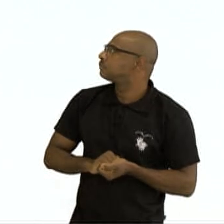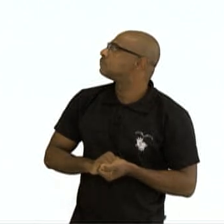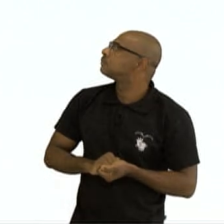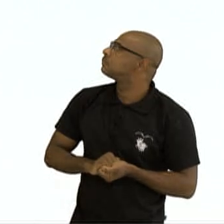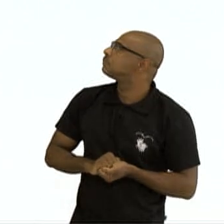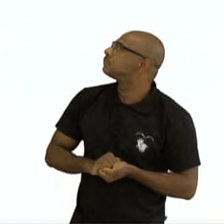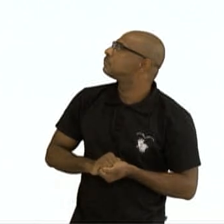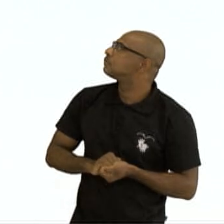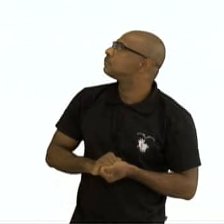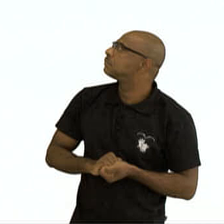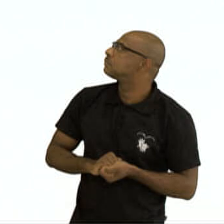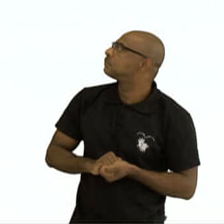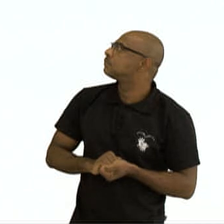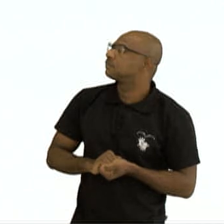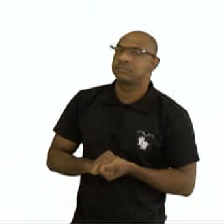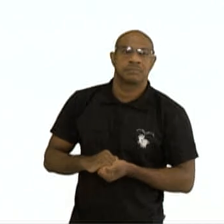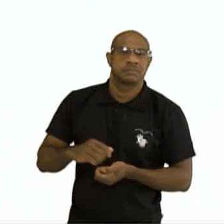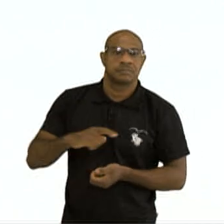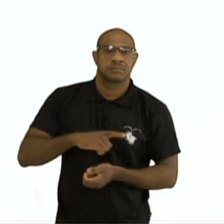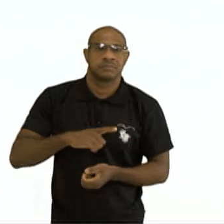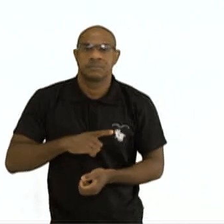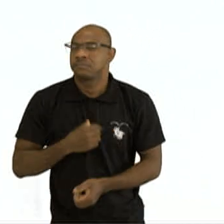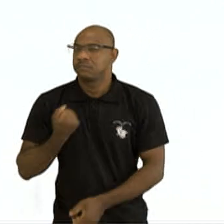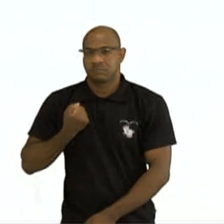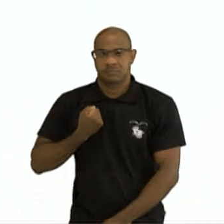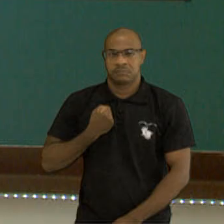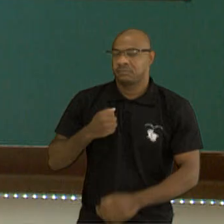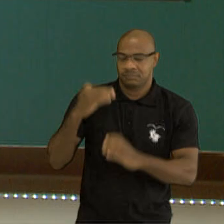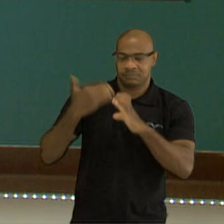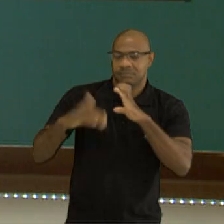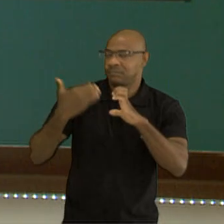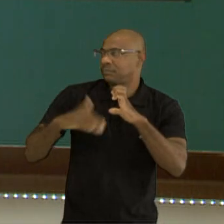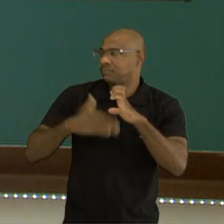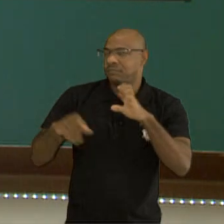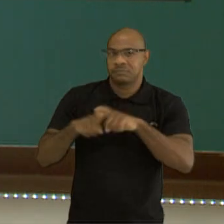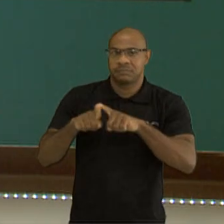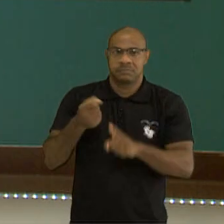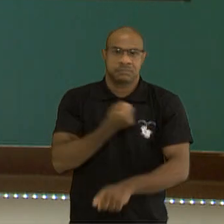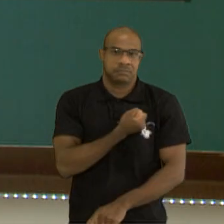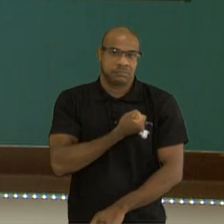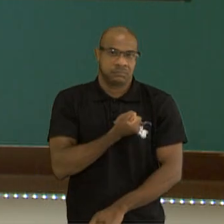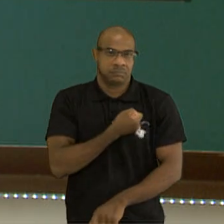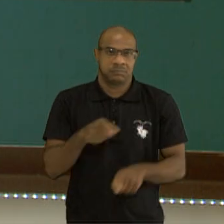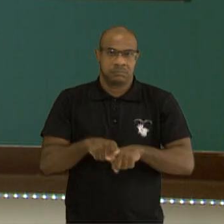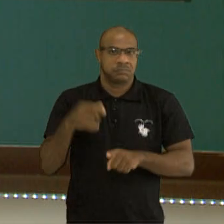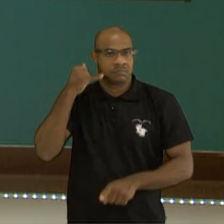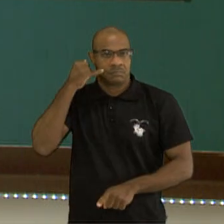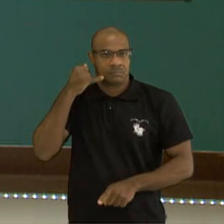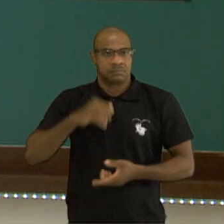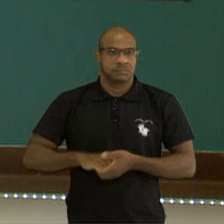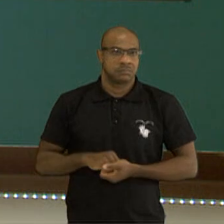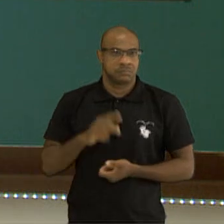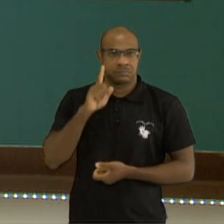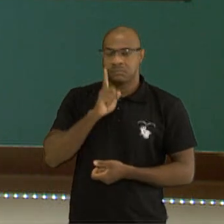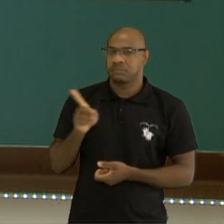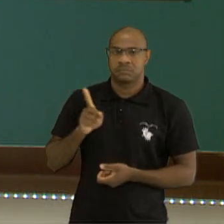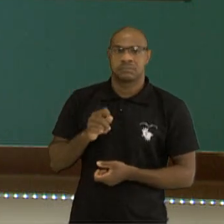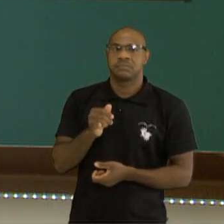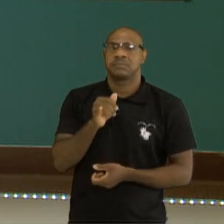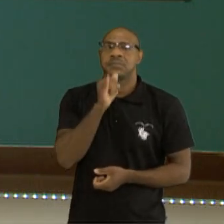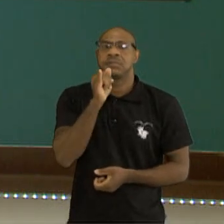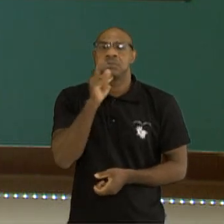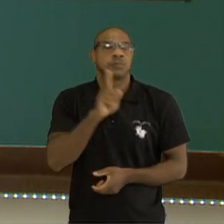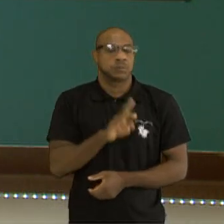$49. E aqui a gente tem um número de telefone e um e-mail. Olha, www. Como é que lê e-mail? Não, perdão,